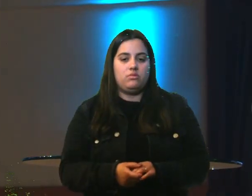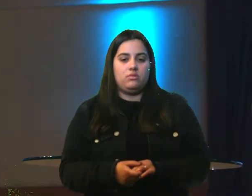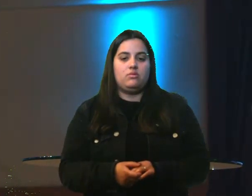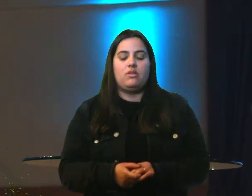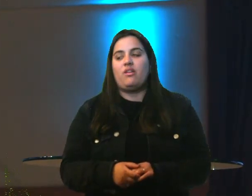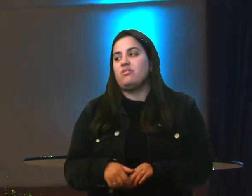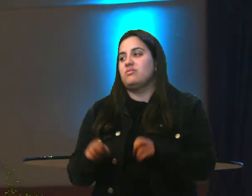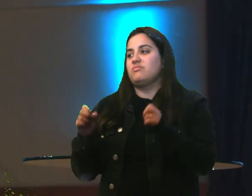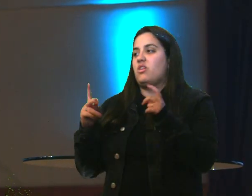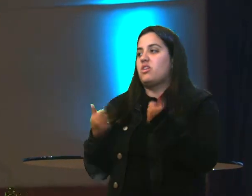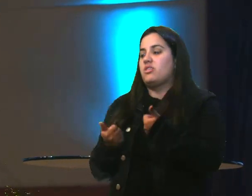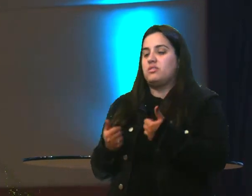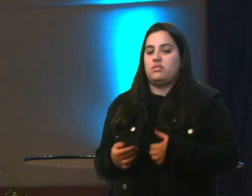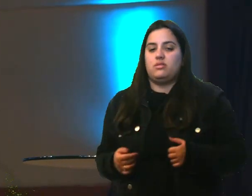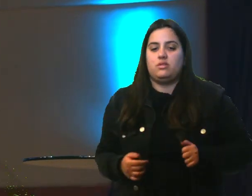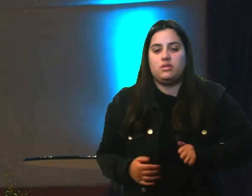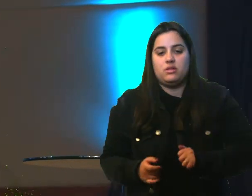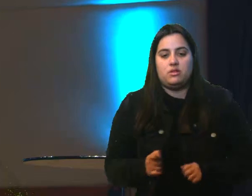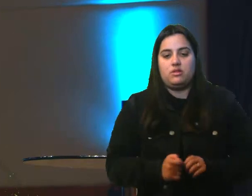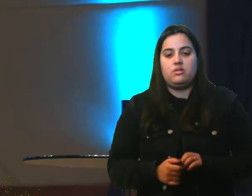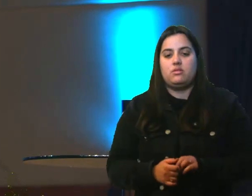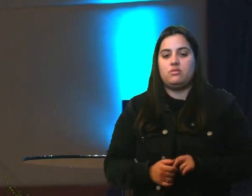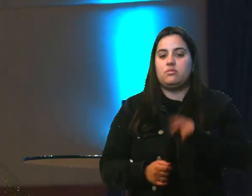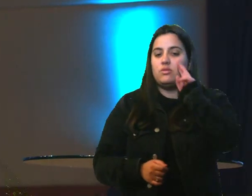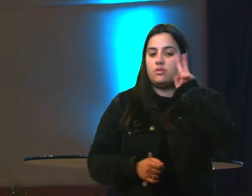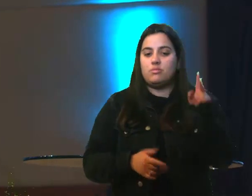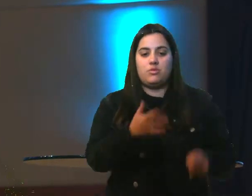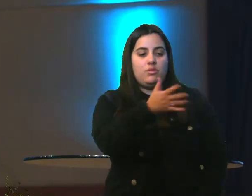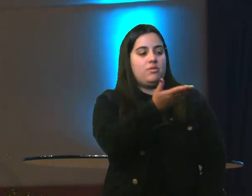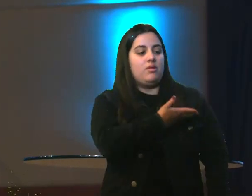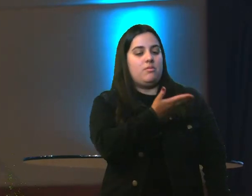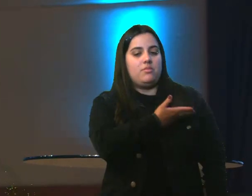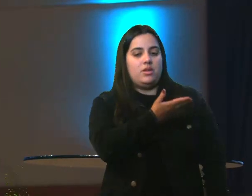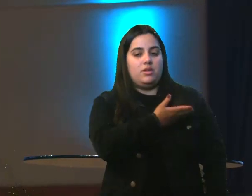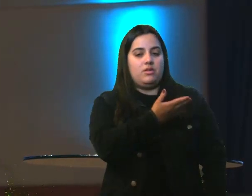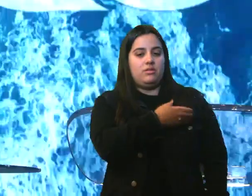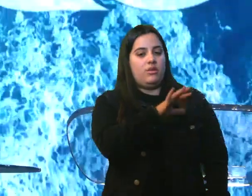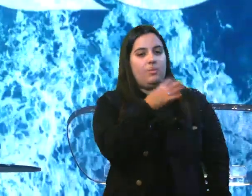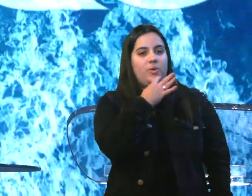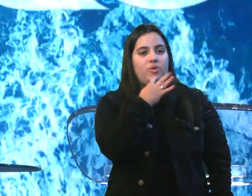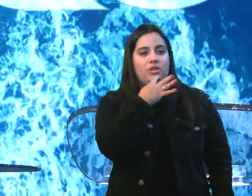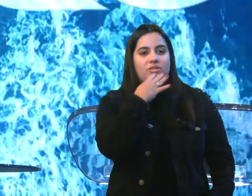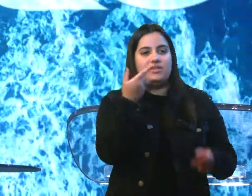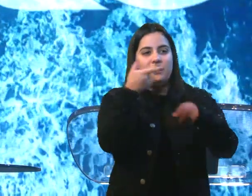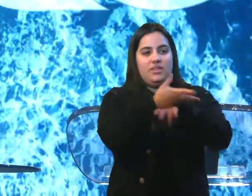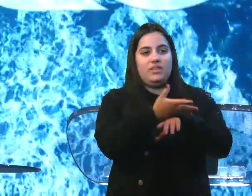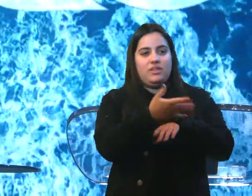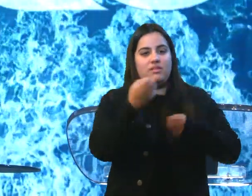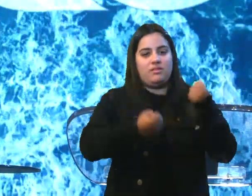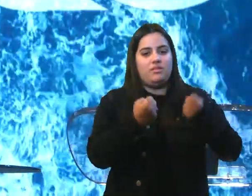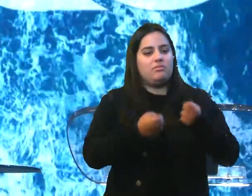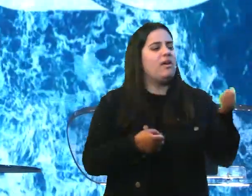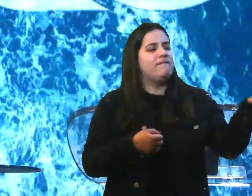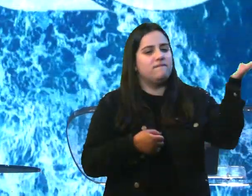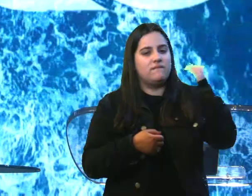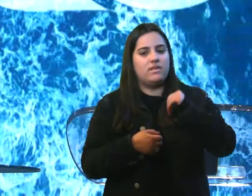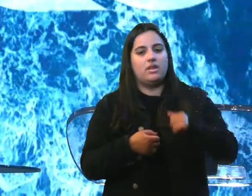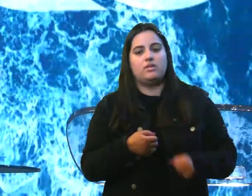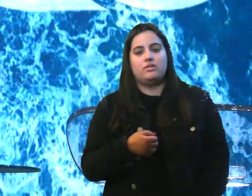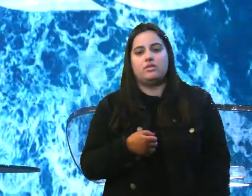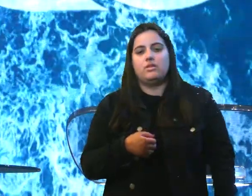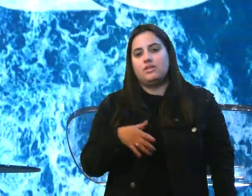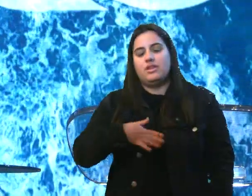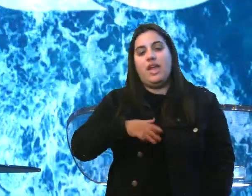Falei, tá bom. Olhei para o meu amigo que tinha acabado de me levar, que eu acabei de conhecer, e andei no carro dele. Ele falou assim, deixa que eu levo. Dei a chave do meu carro para o